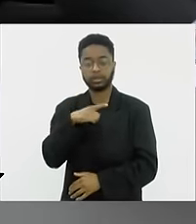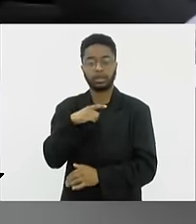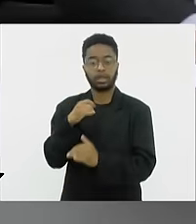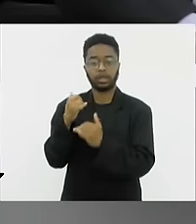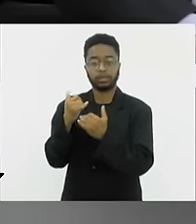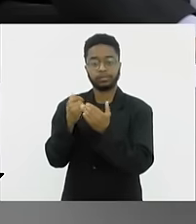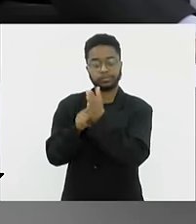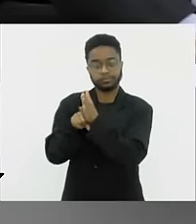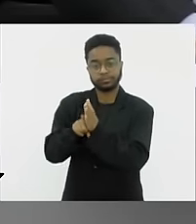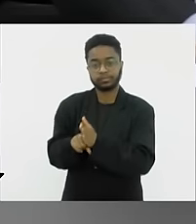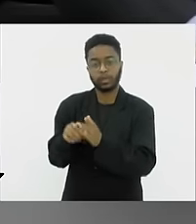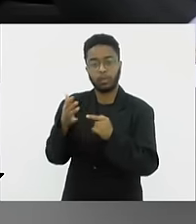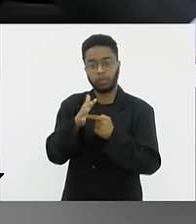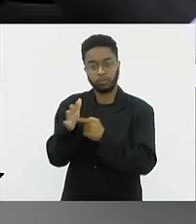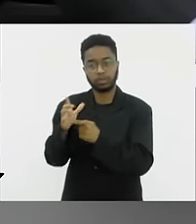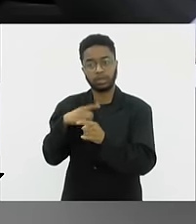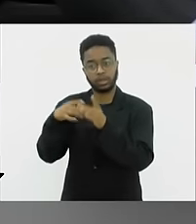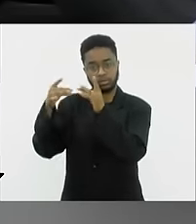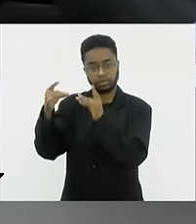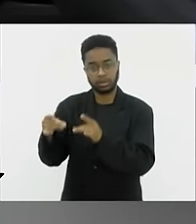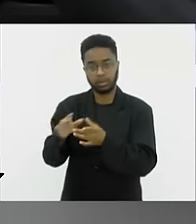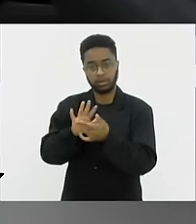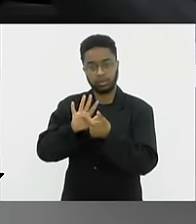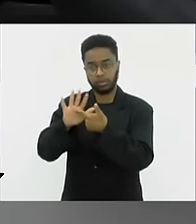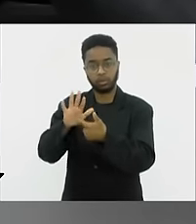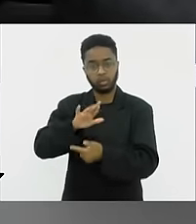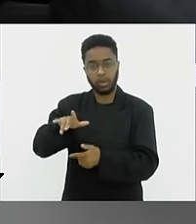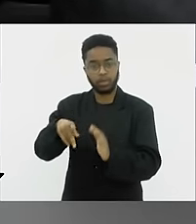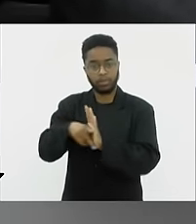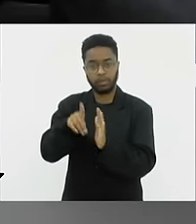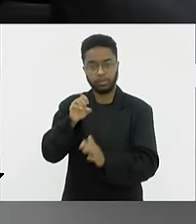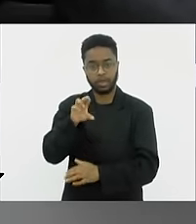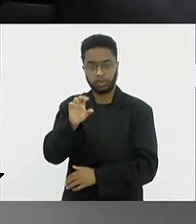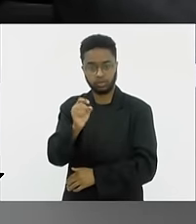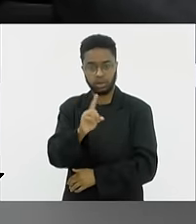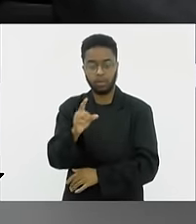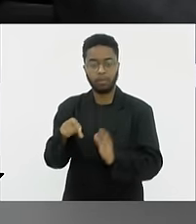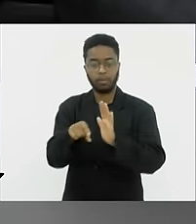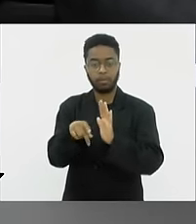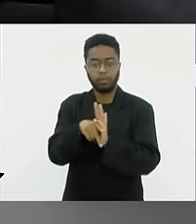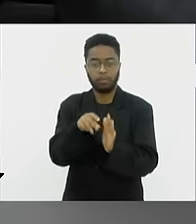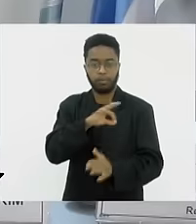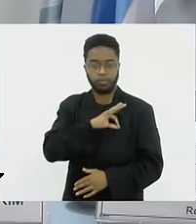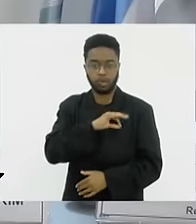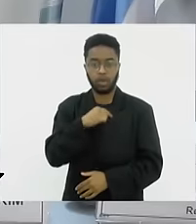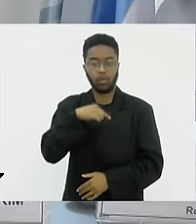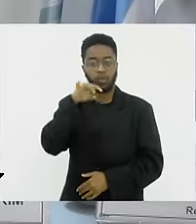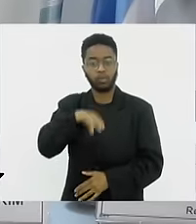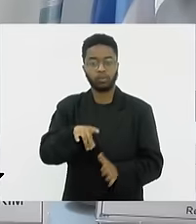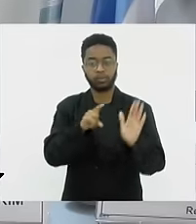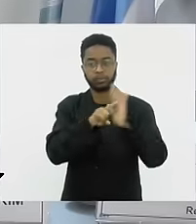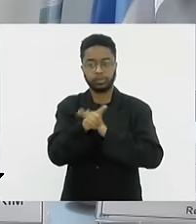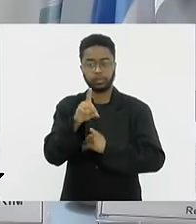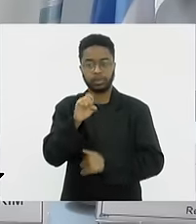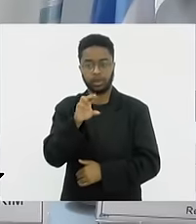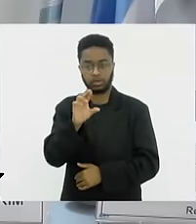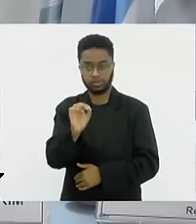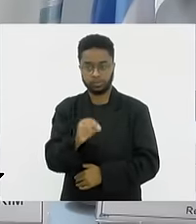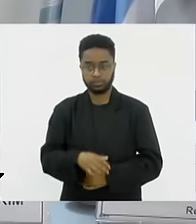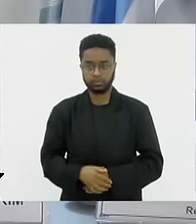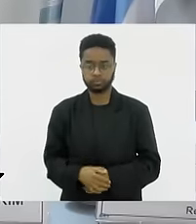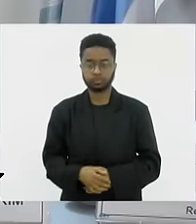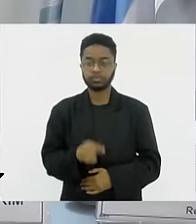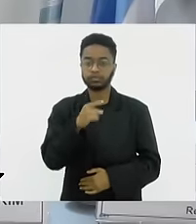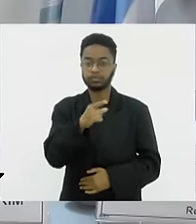Motores, tudo que está lá está relacionado. Tá então, bom, nada tá pertence bom, ao Deto, pertence à Polícia Civil. Tá bom, presidente. Vou fazer a última pergunta para o Deto. O senhor falou que